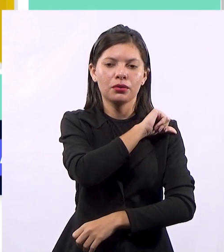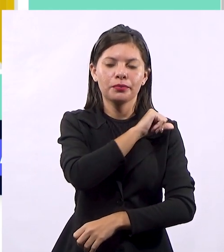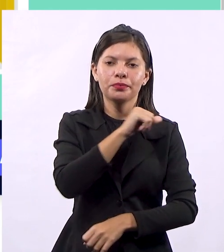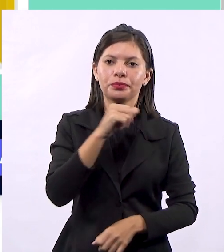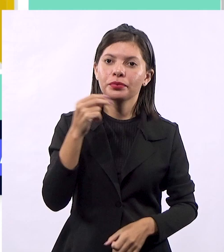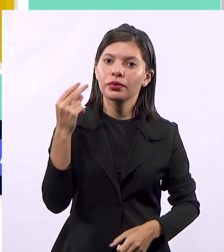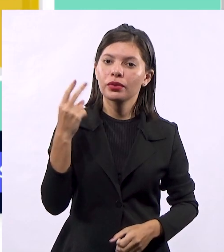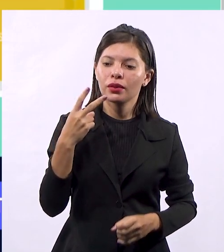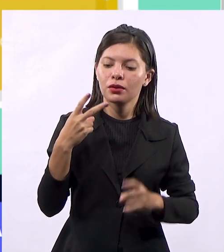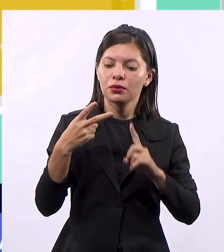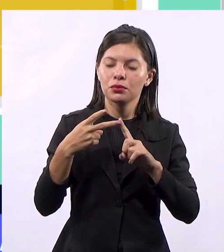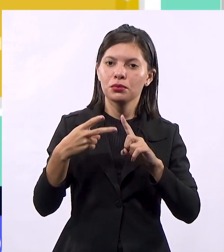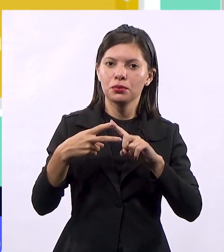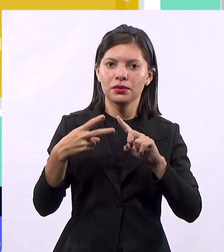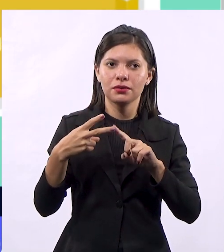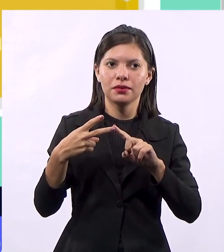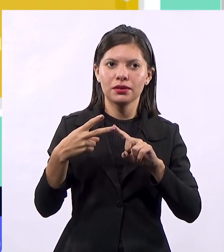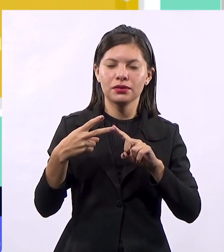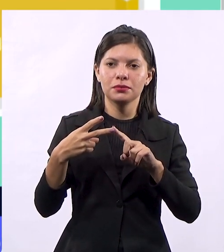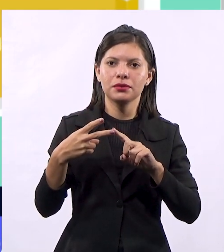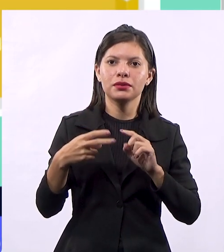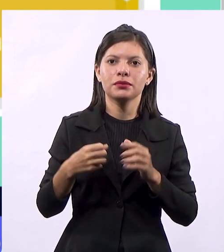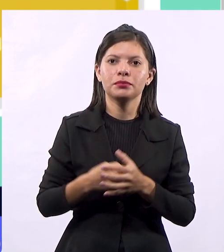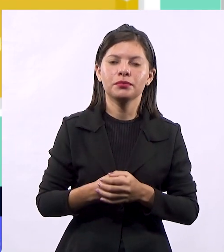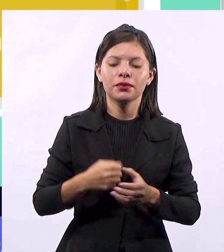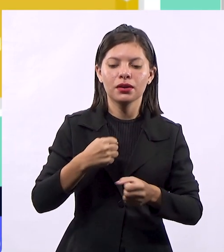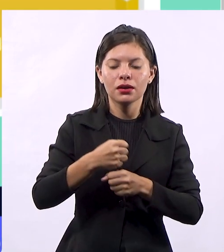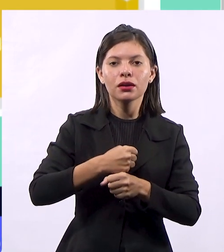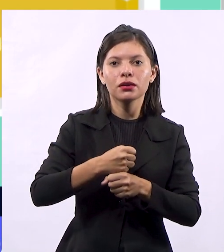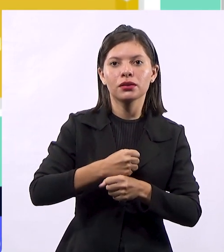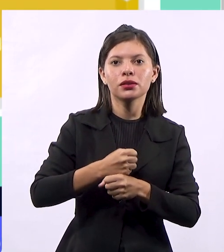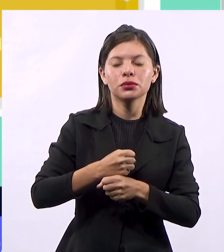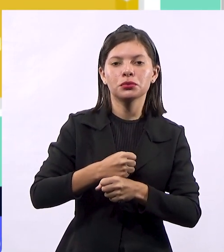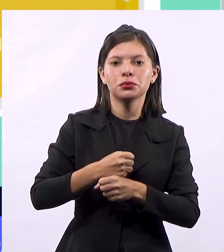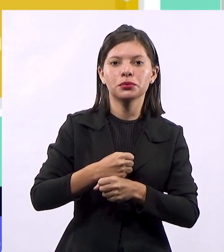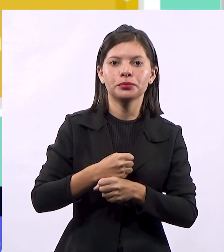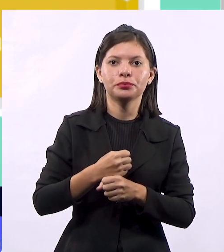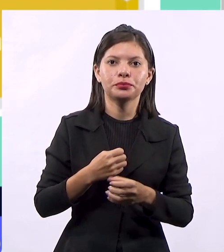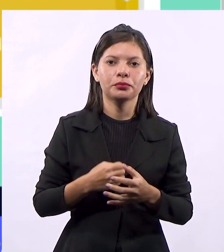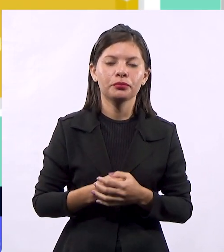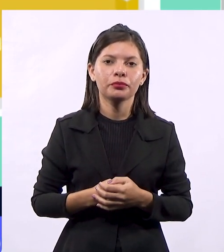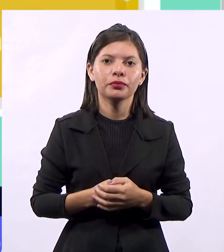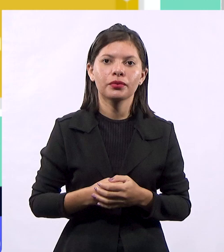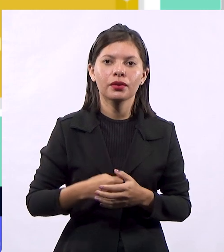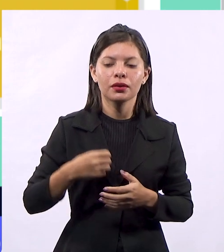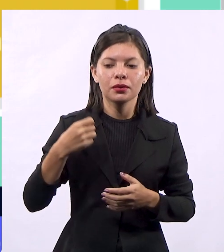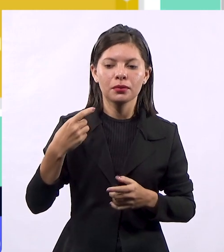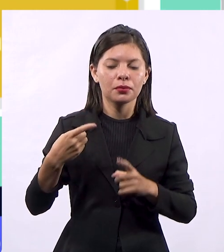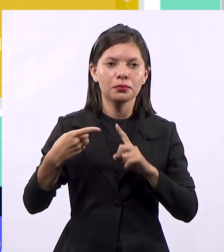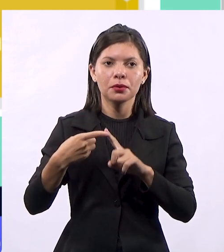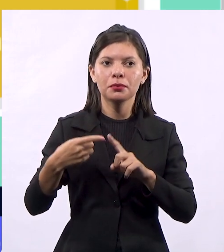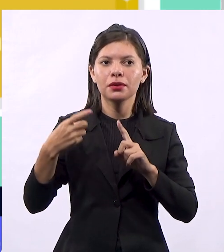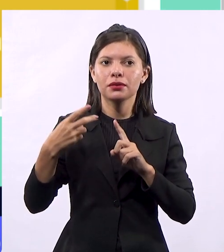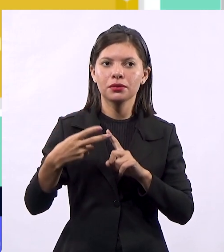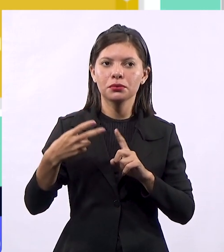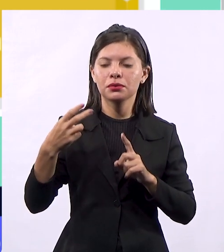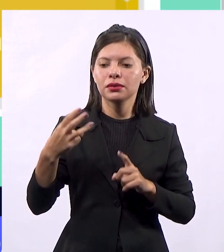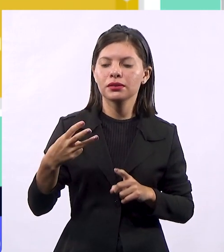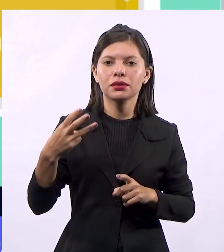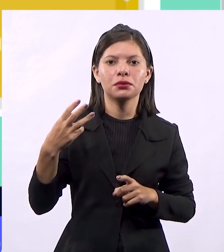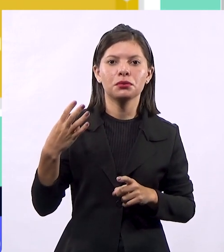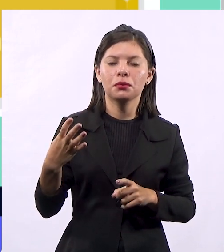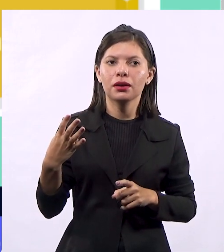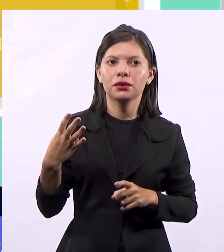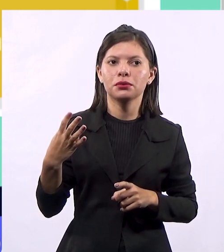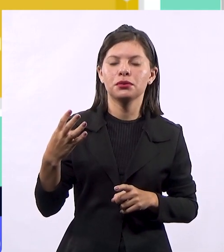fundamental. O ensino fundamental dividido aí em 2 fases, os anos iniciais e os anos finais. Os anos iniciais sendo